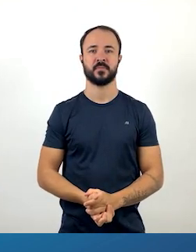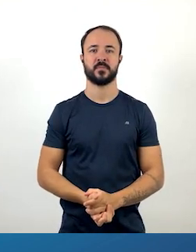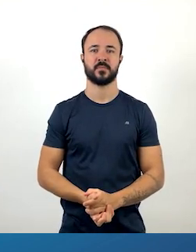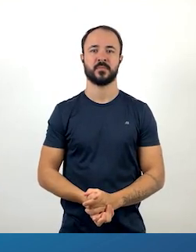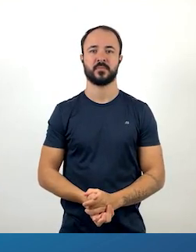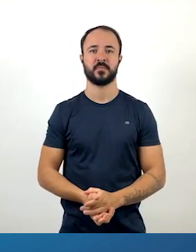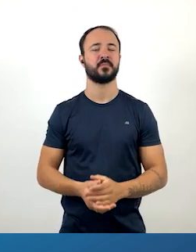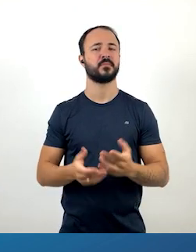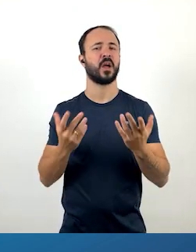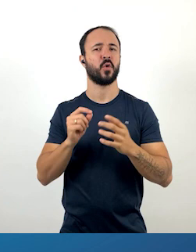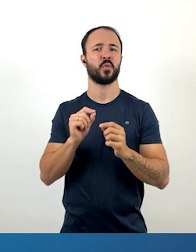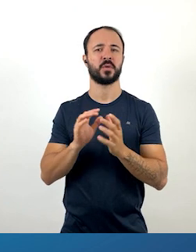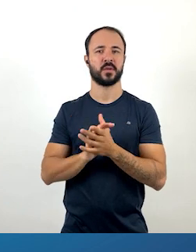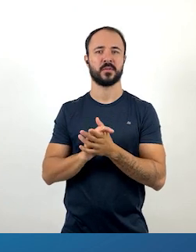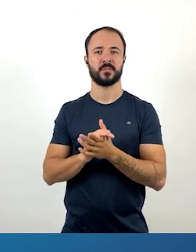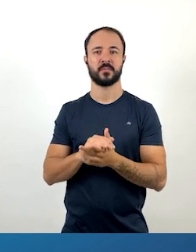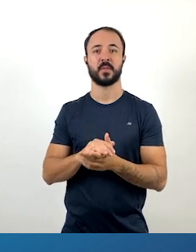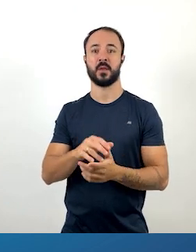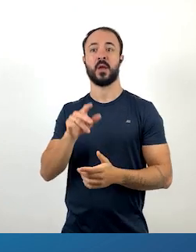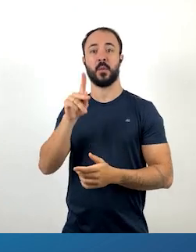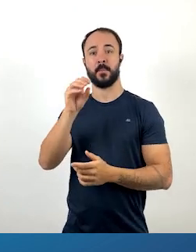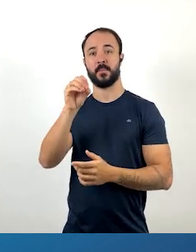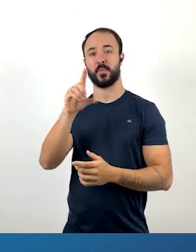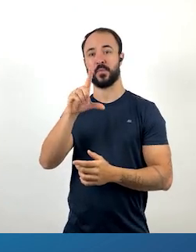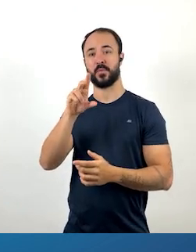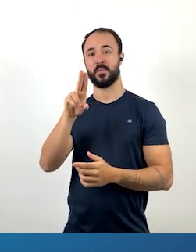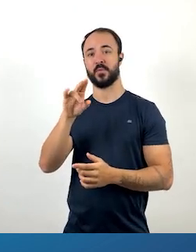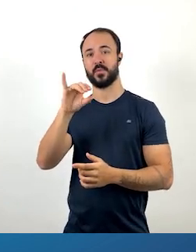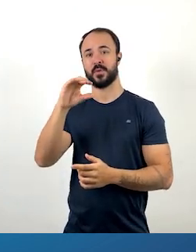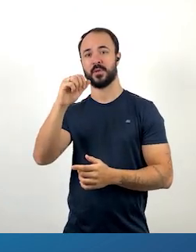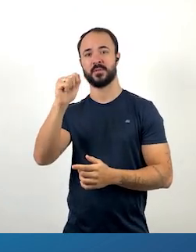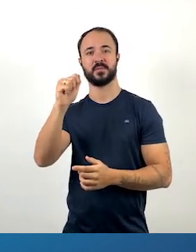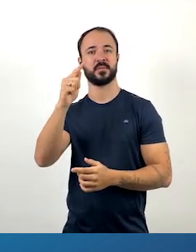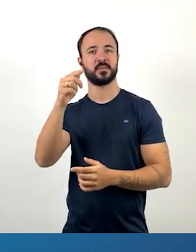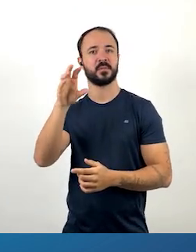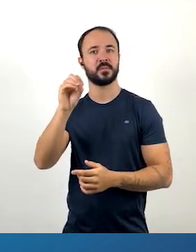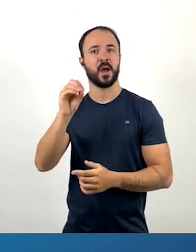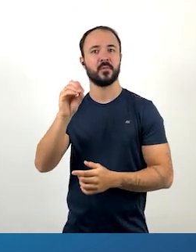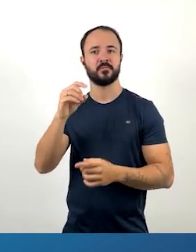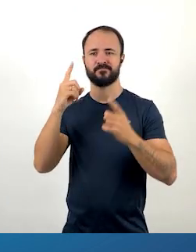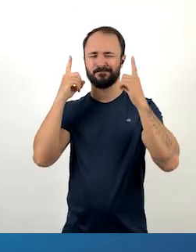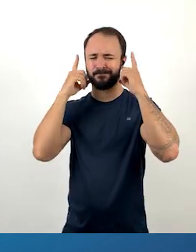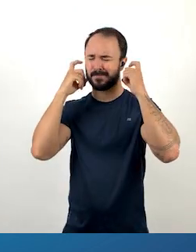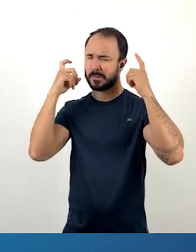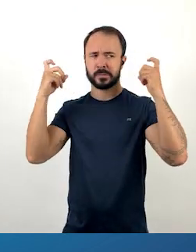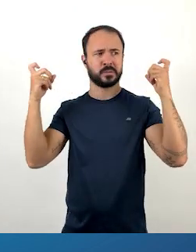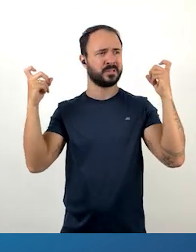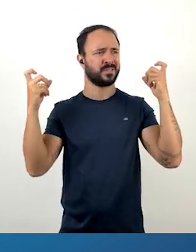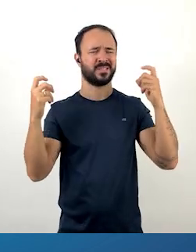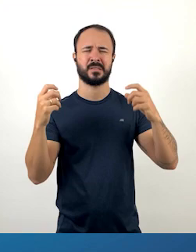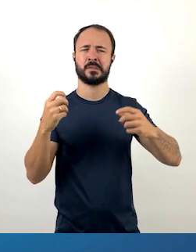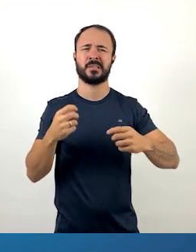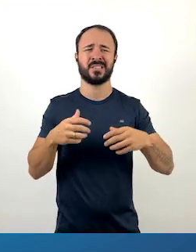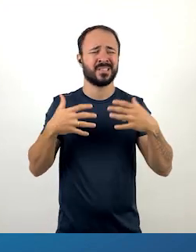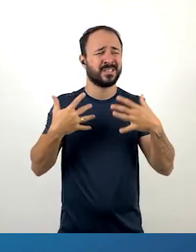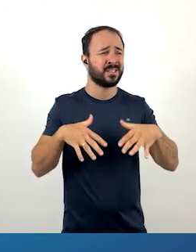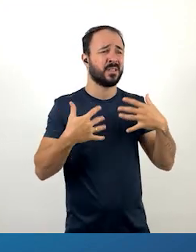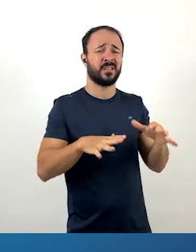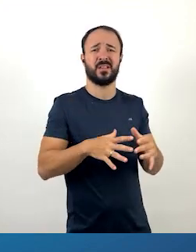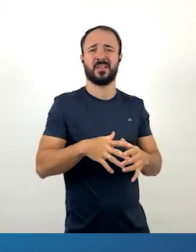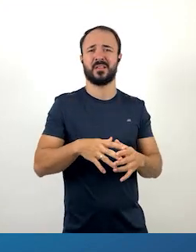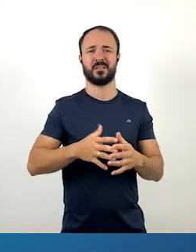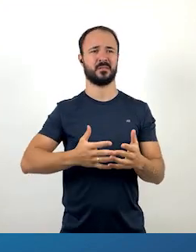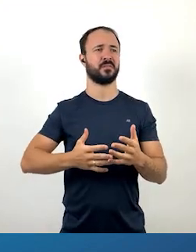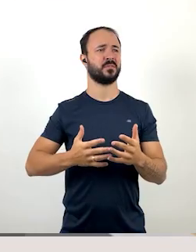Poluição sonora, excesso de ruídos, como é desagradável estar no local, no trânsito, quando tem muita buzina, um